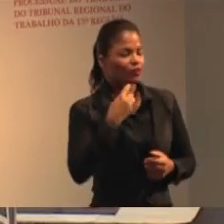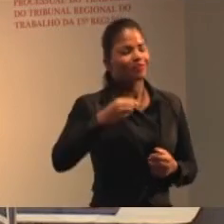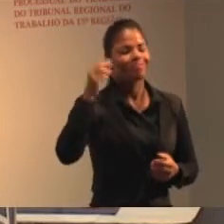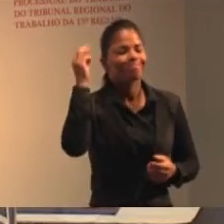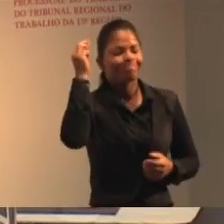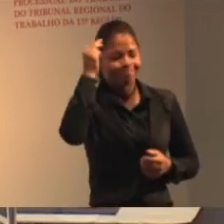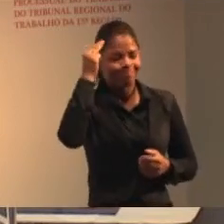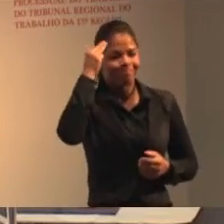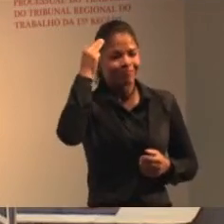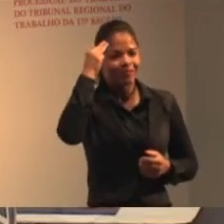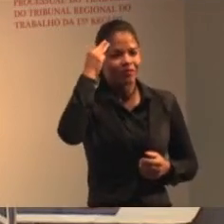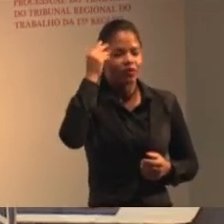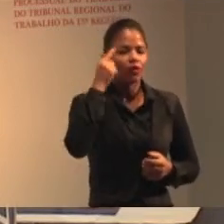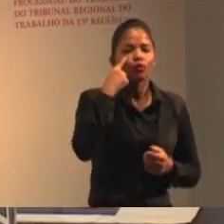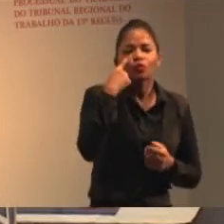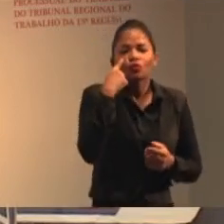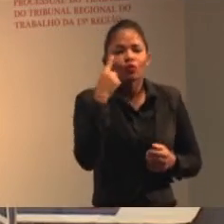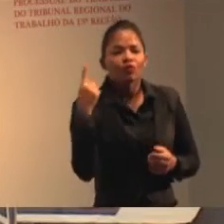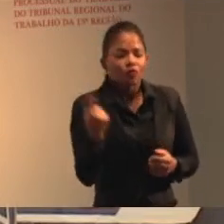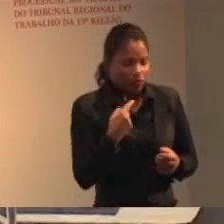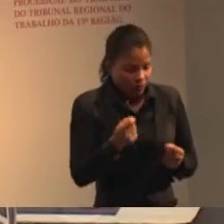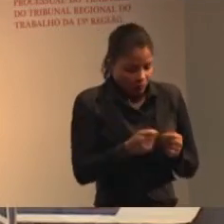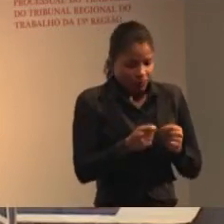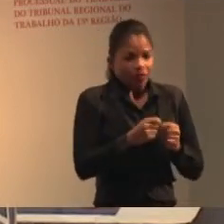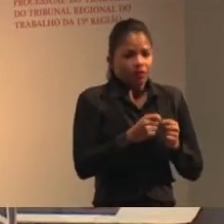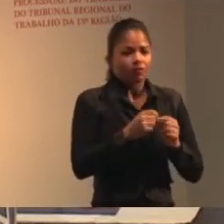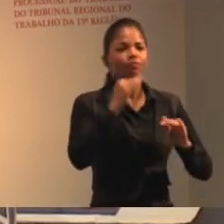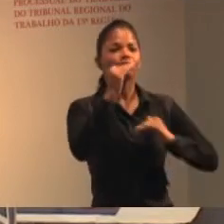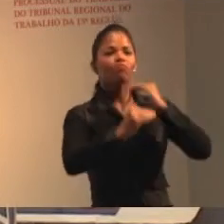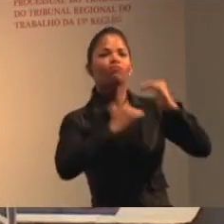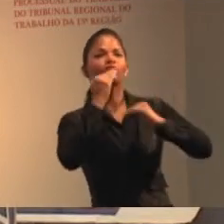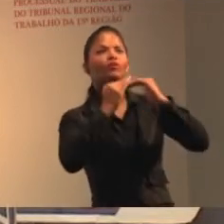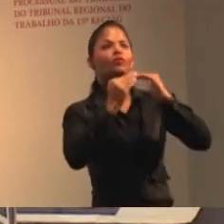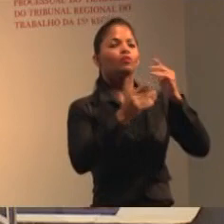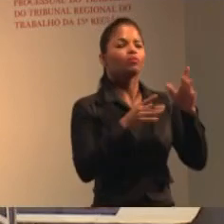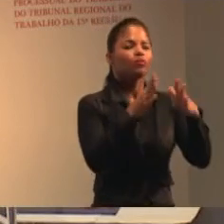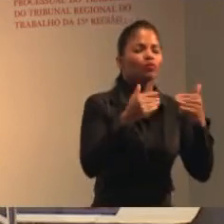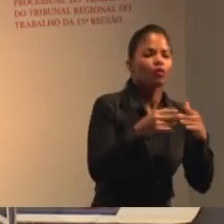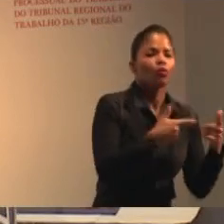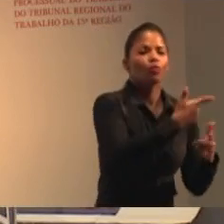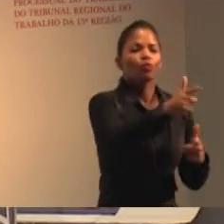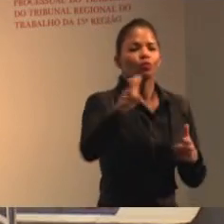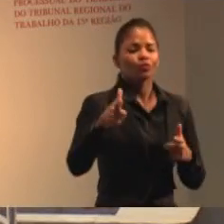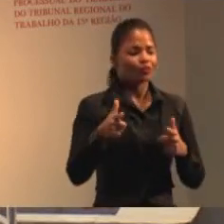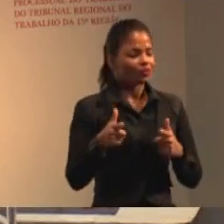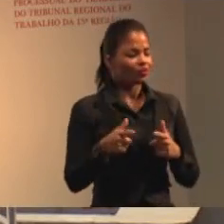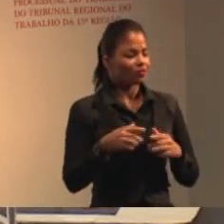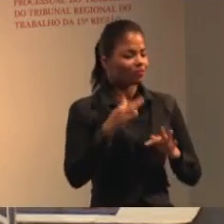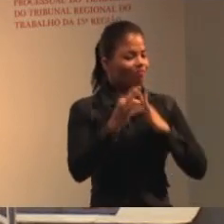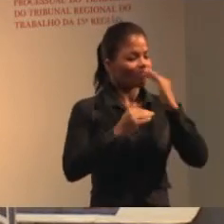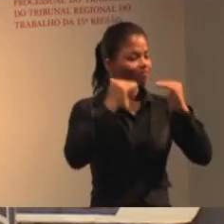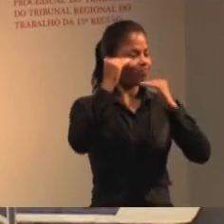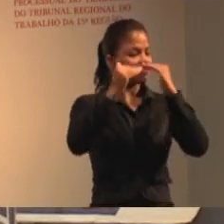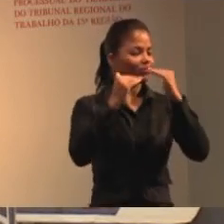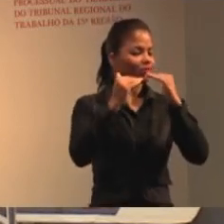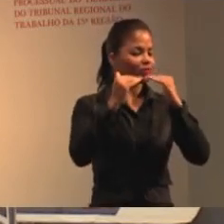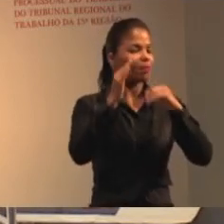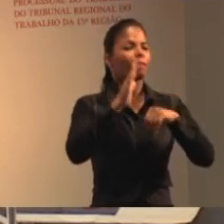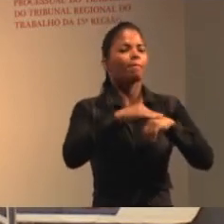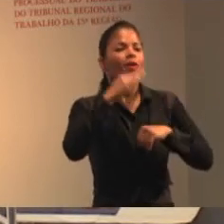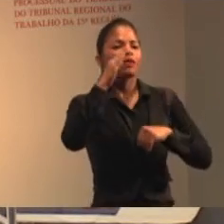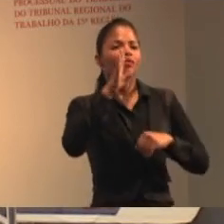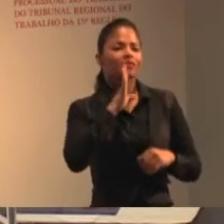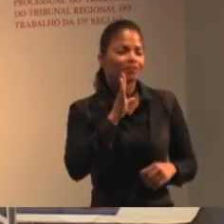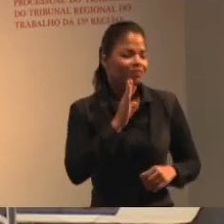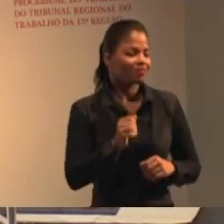mentes. São as dúvidas que nos farão buscar outras perspectivas e, portanto, mais